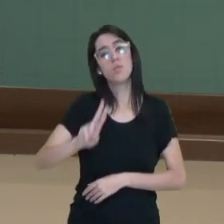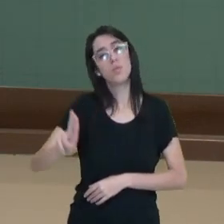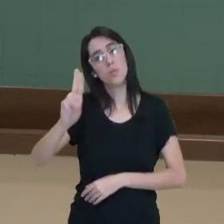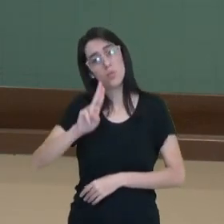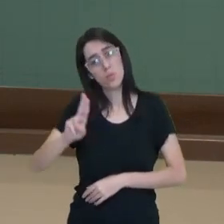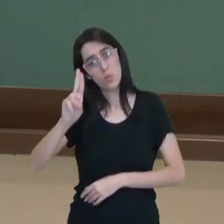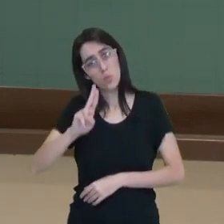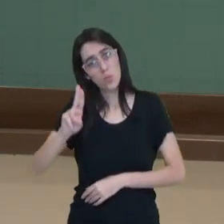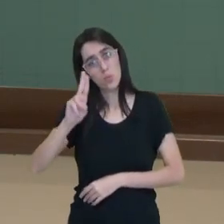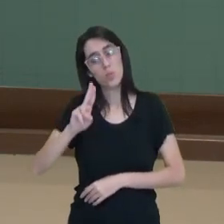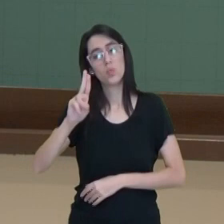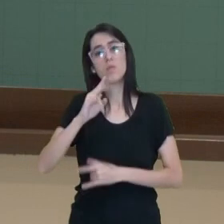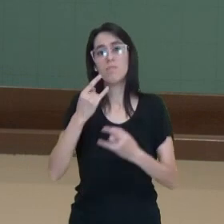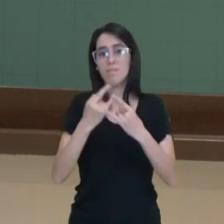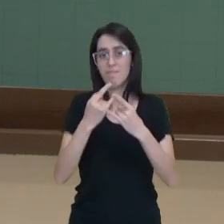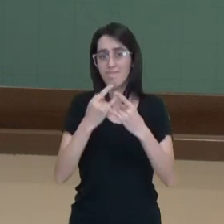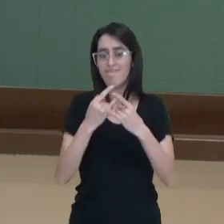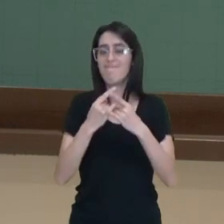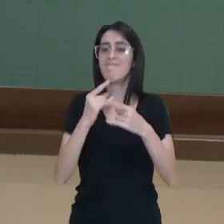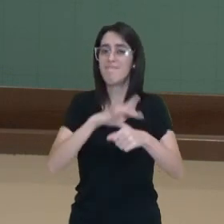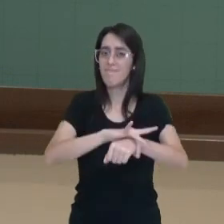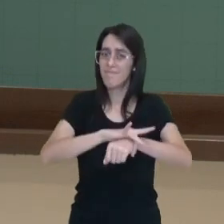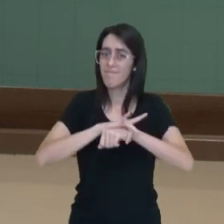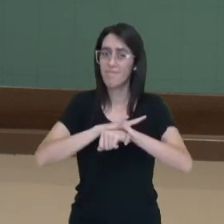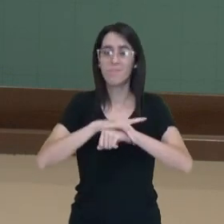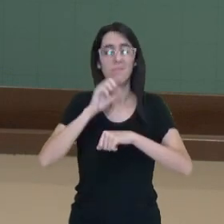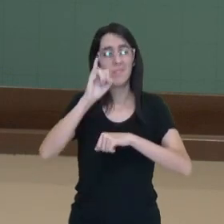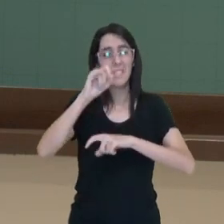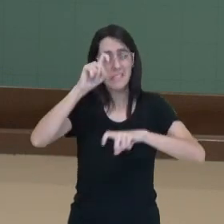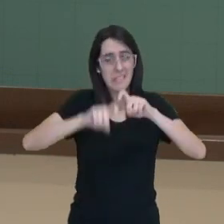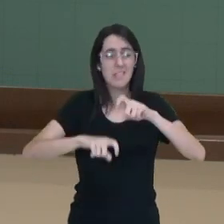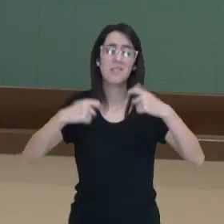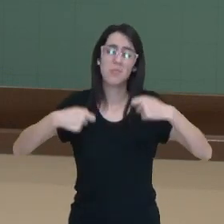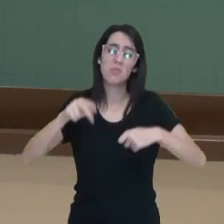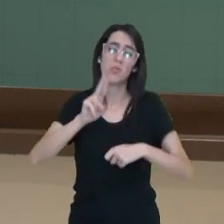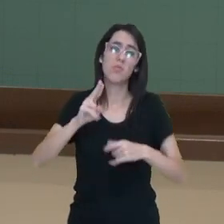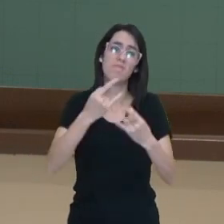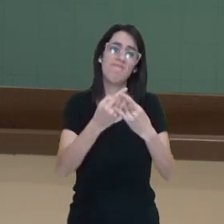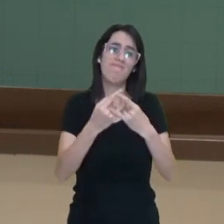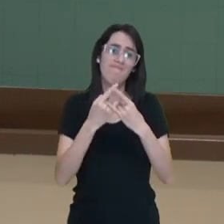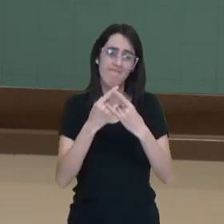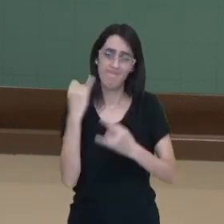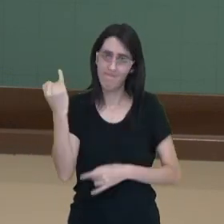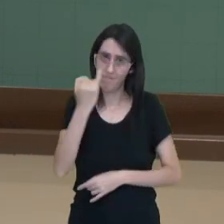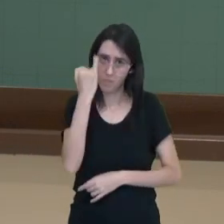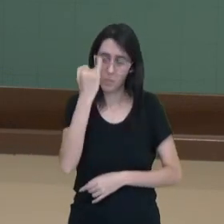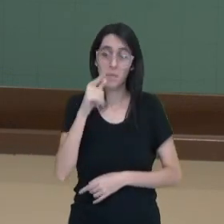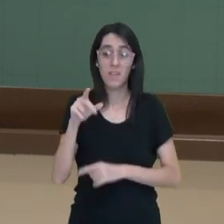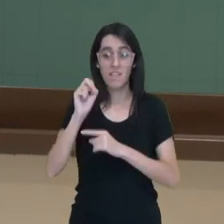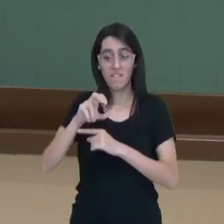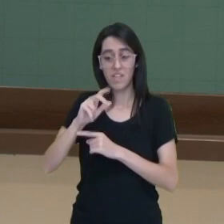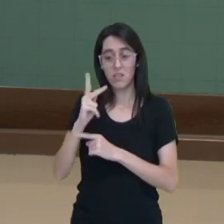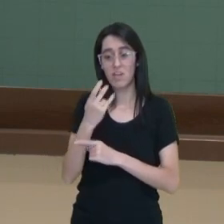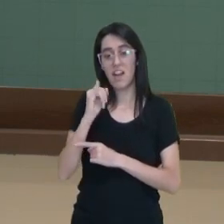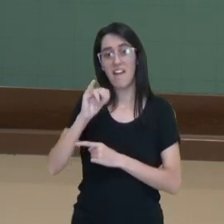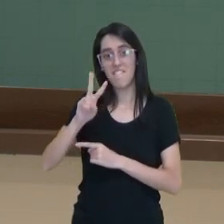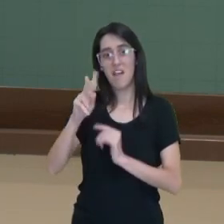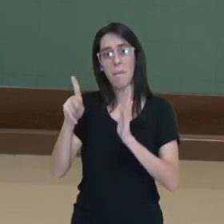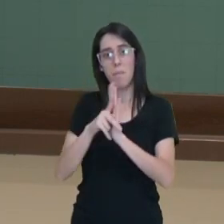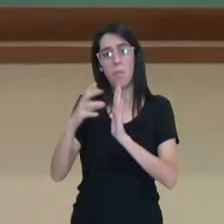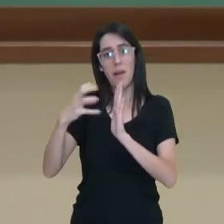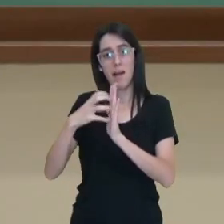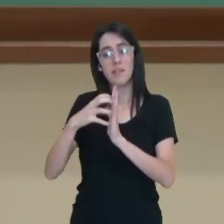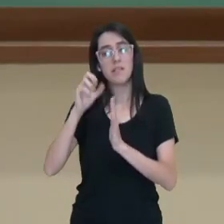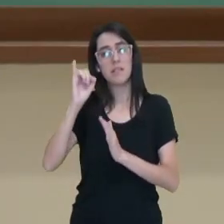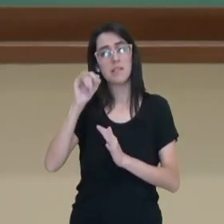use proteção, né, em todas as relações sexuais. Tá? Inclusive o vírus do HIV, né, o vírus da AIDS, né, se você